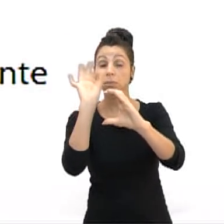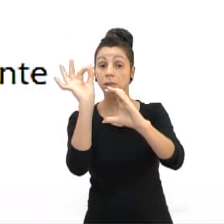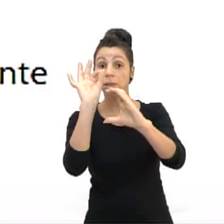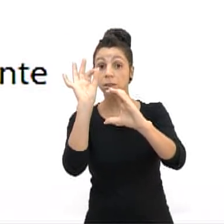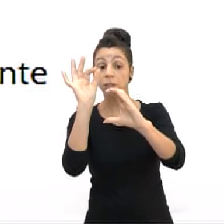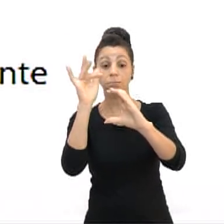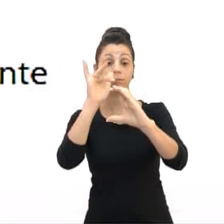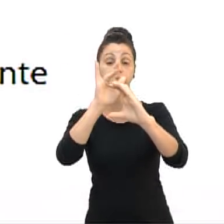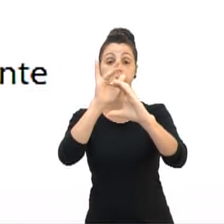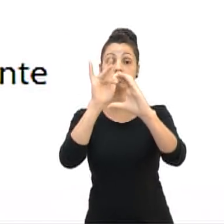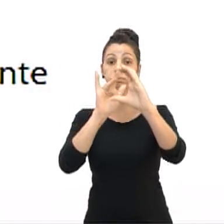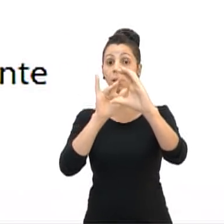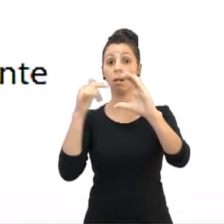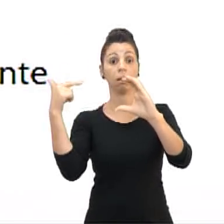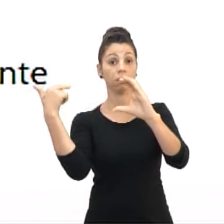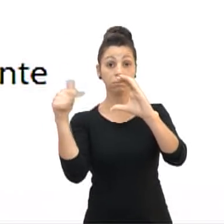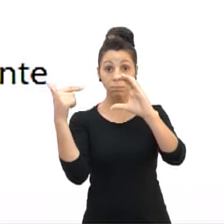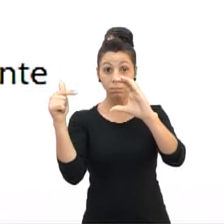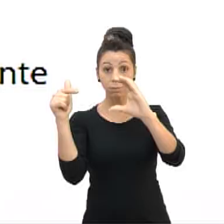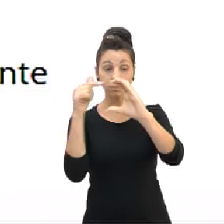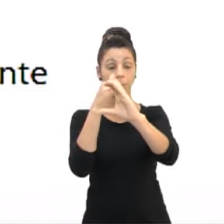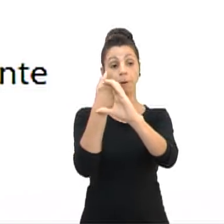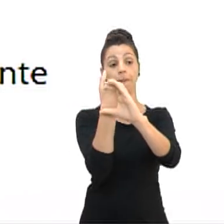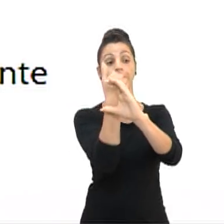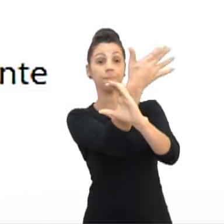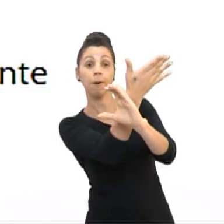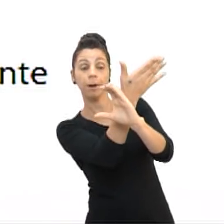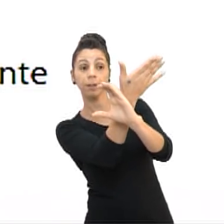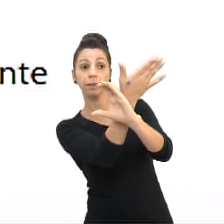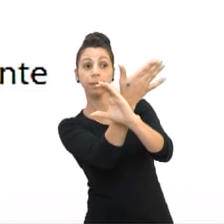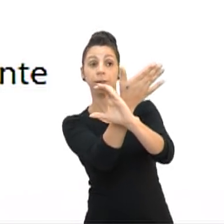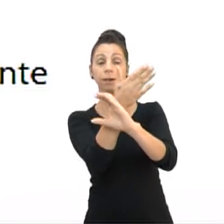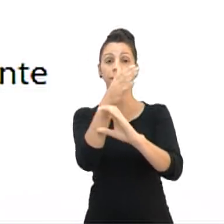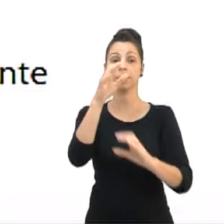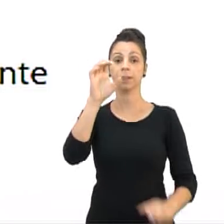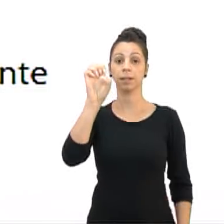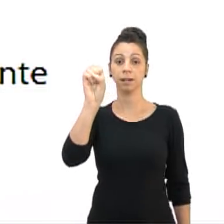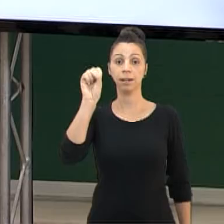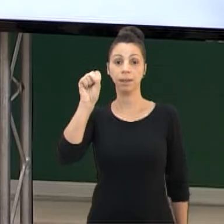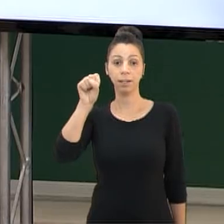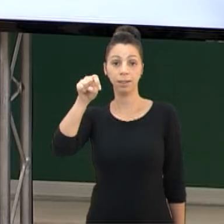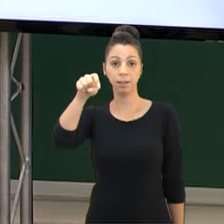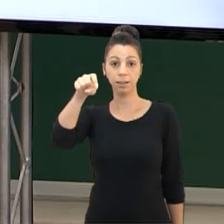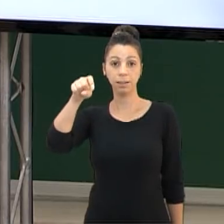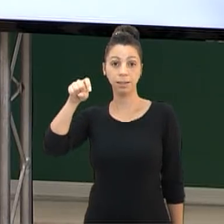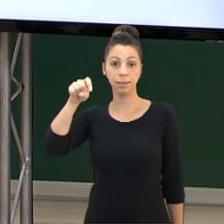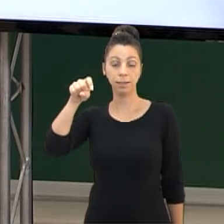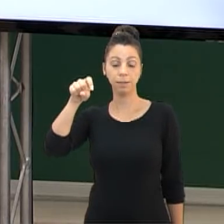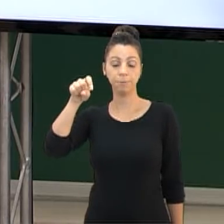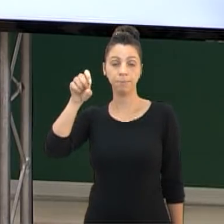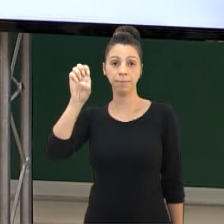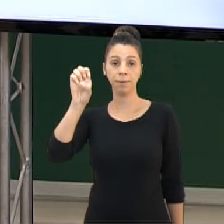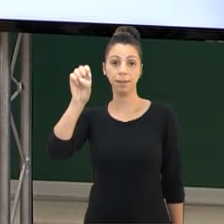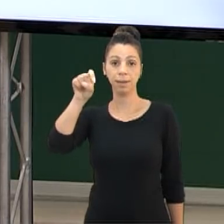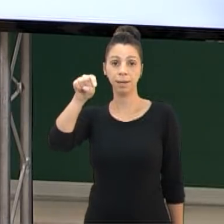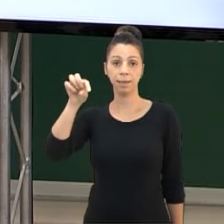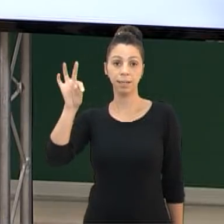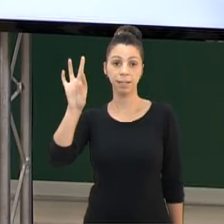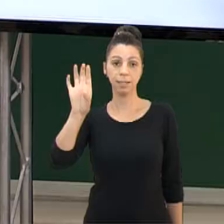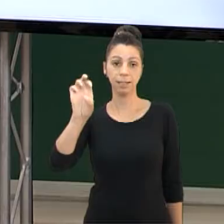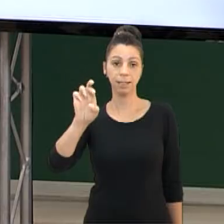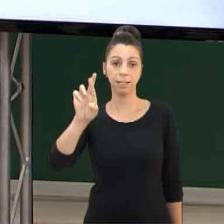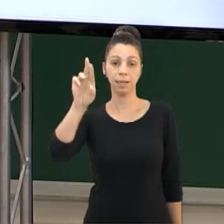encostando em um ponto na minha circunferência. Então, eu chamo ela de reta externa ou reta